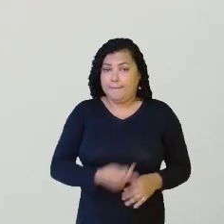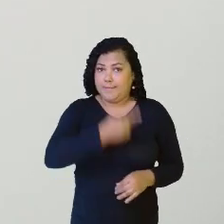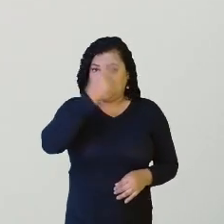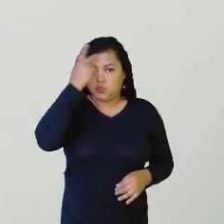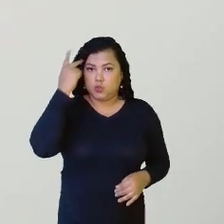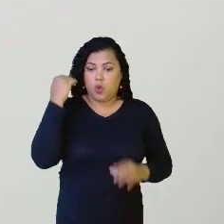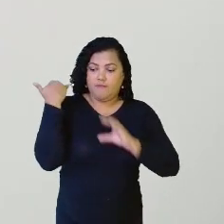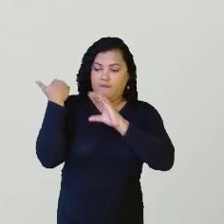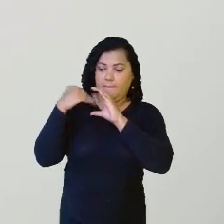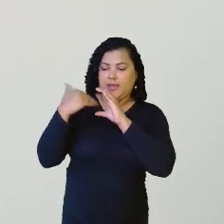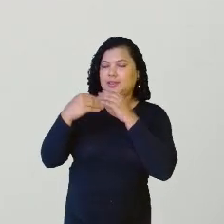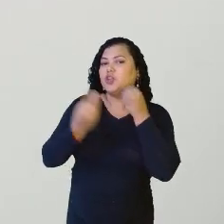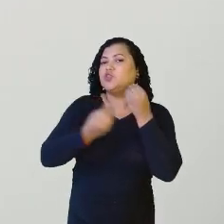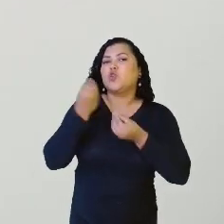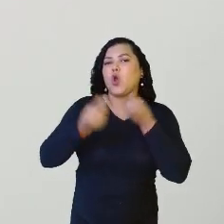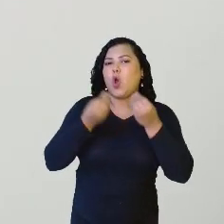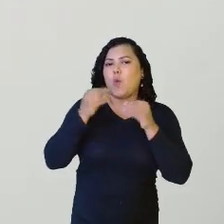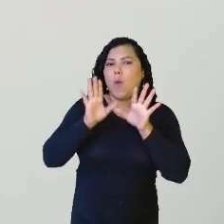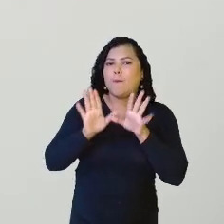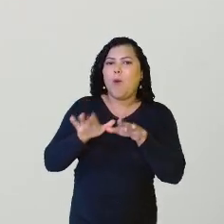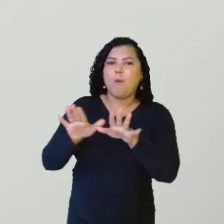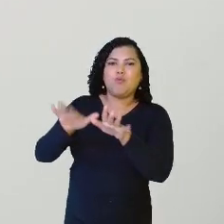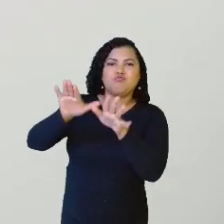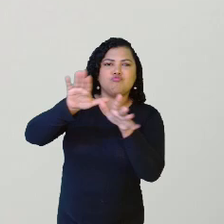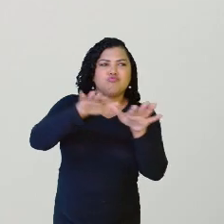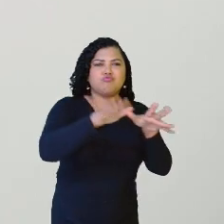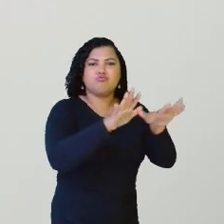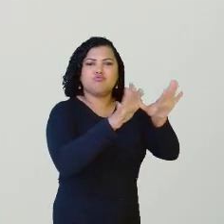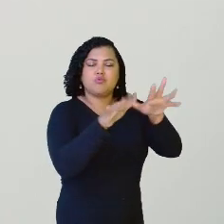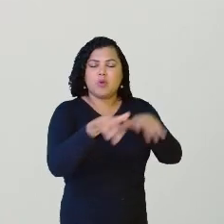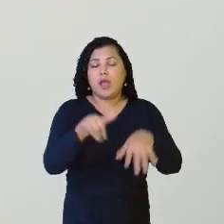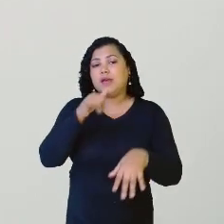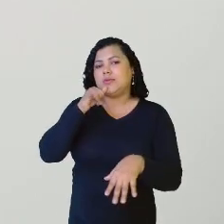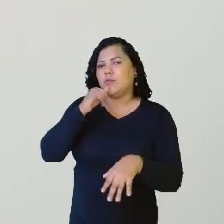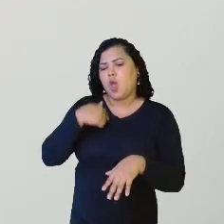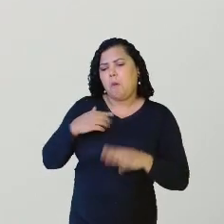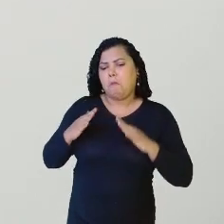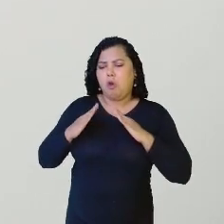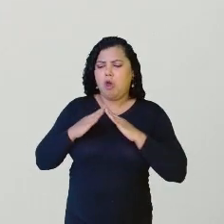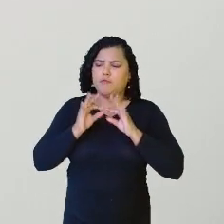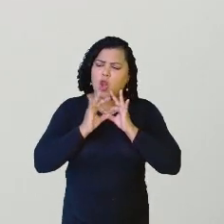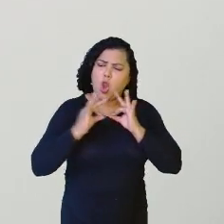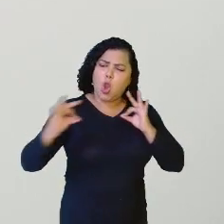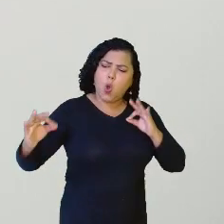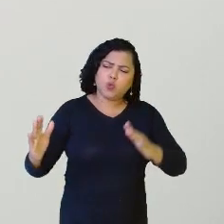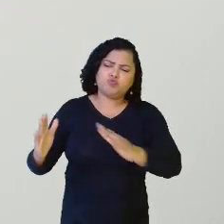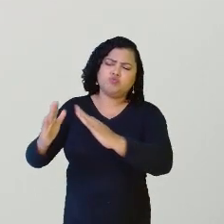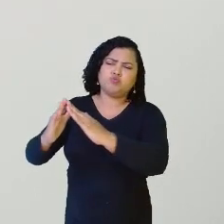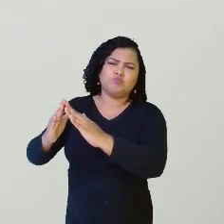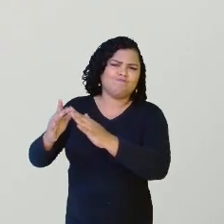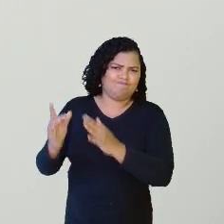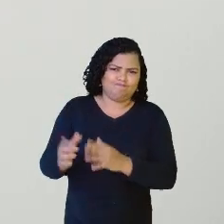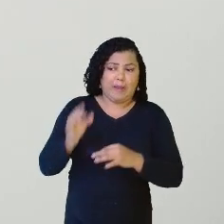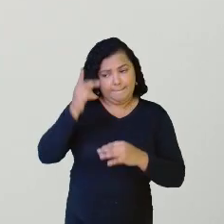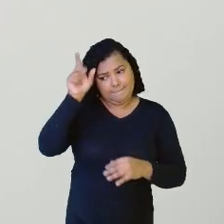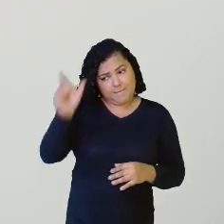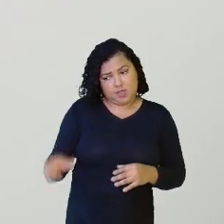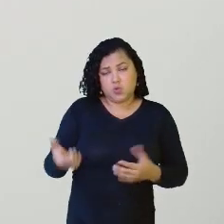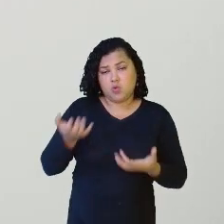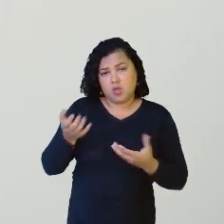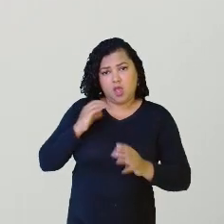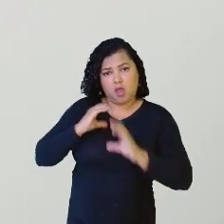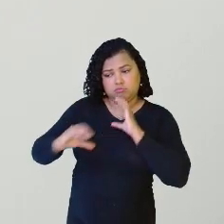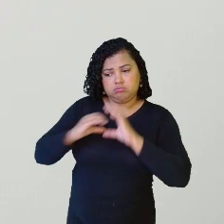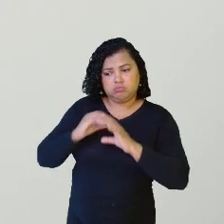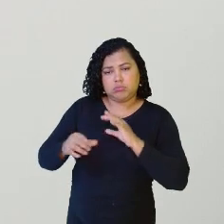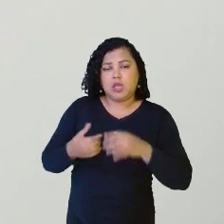mandar mensagens através de um pombo para lugares mais distantes. E existem várias maneiras da comunicação, de se comunicarem, né, da